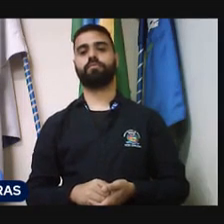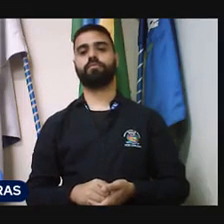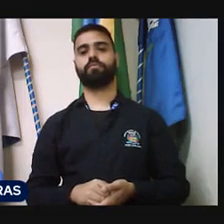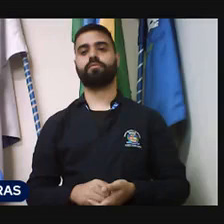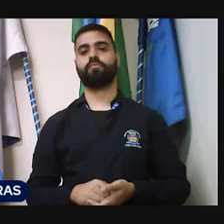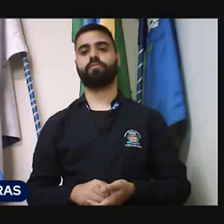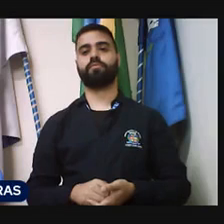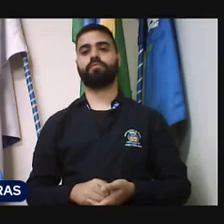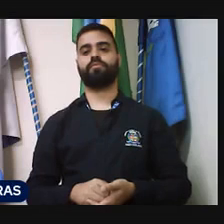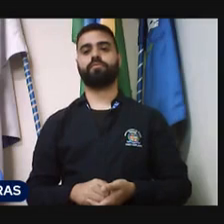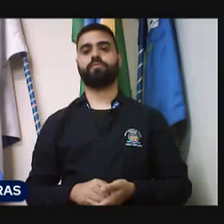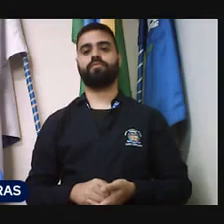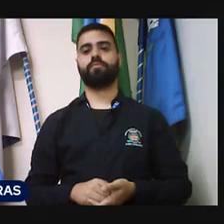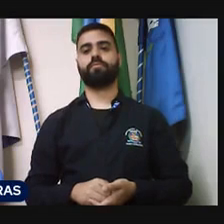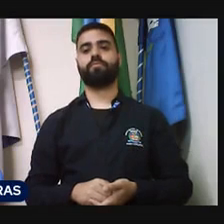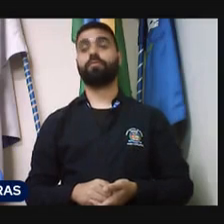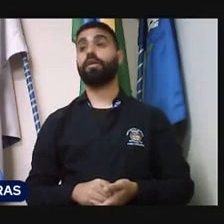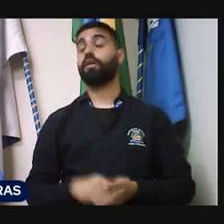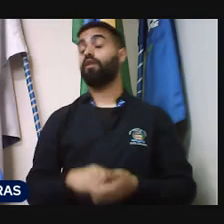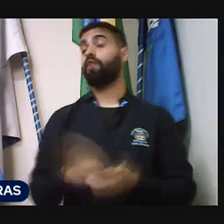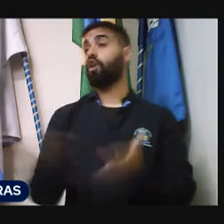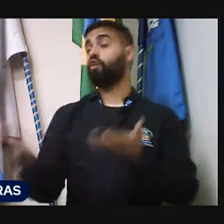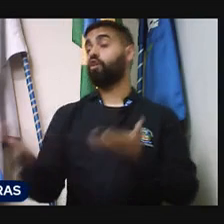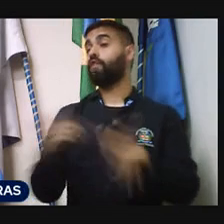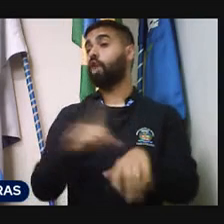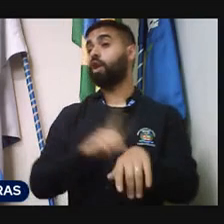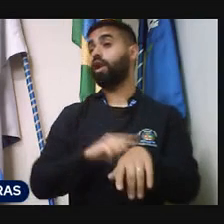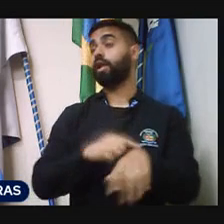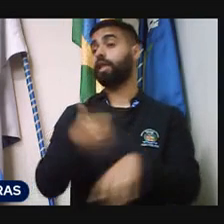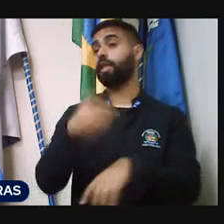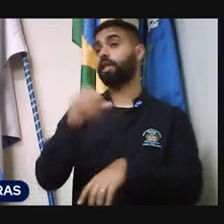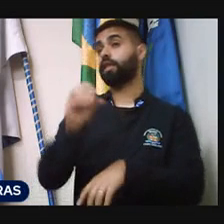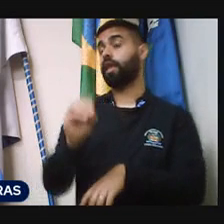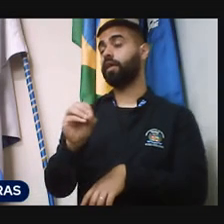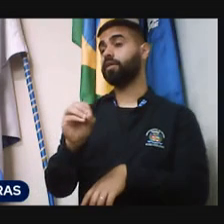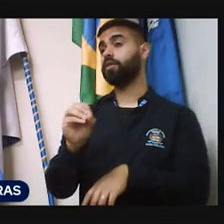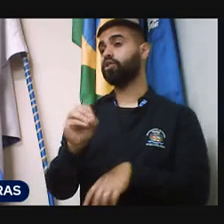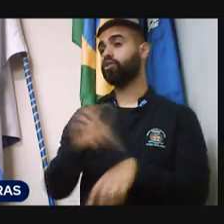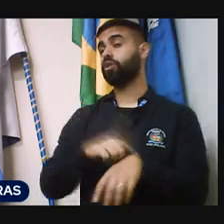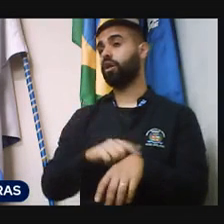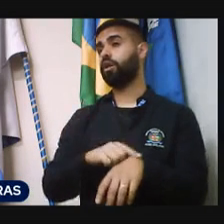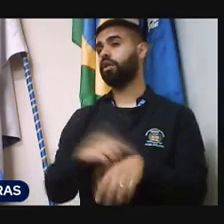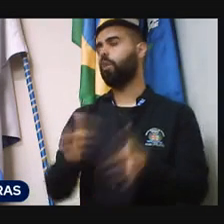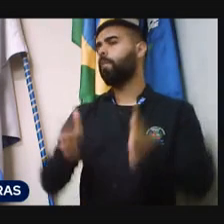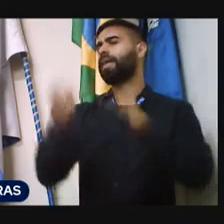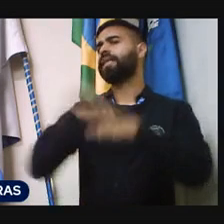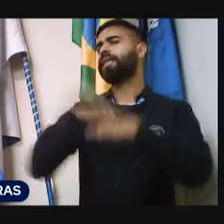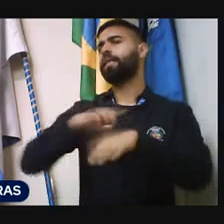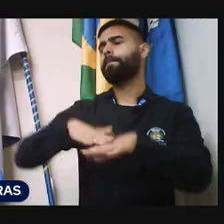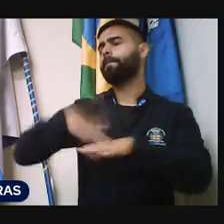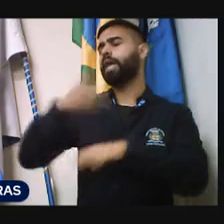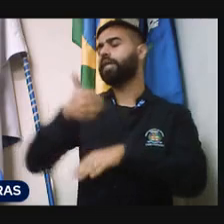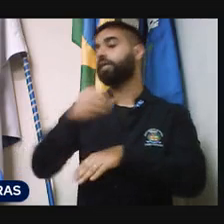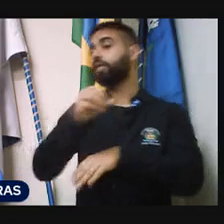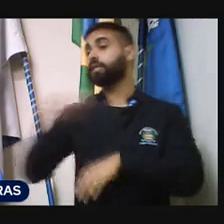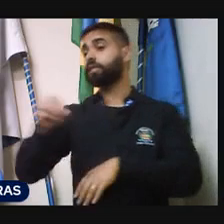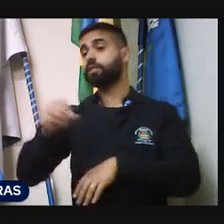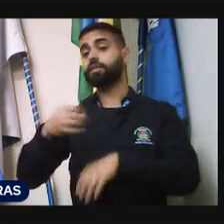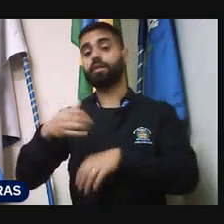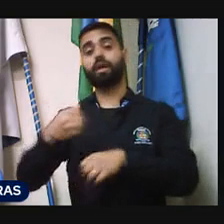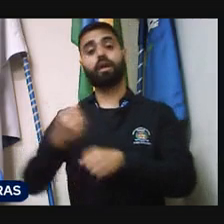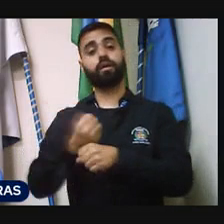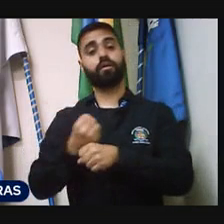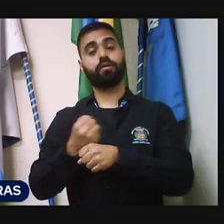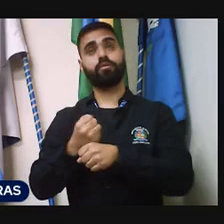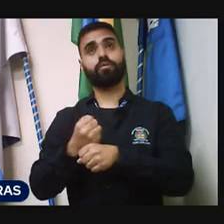convidados será 10 horas é um prédio e mais de 100 anos que é uma